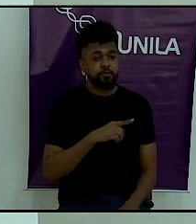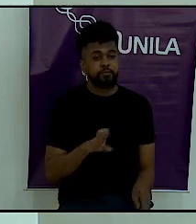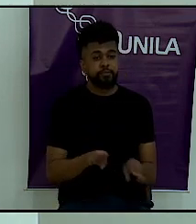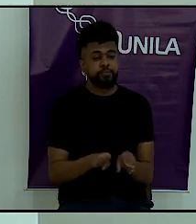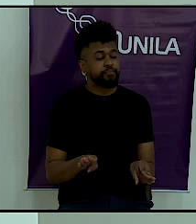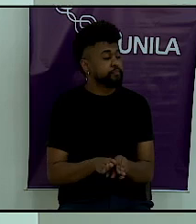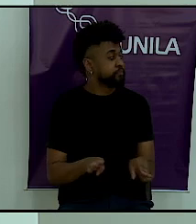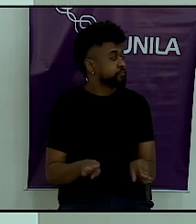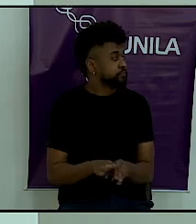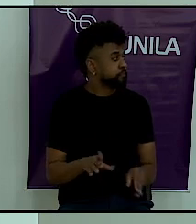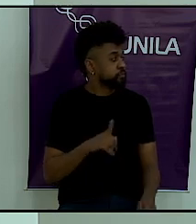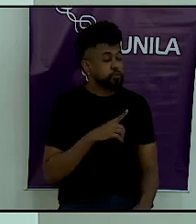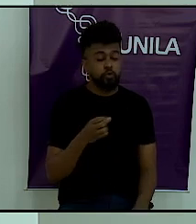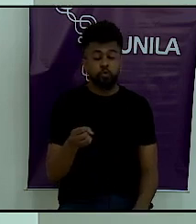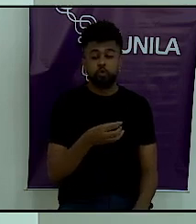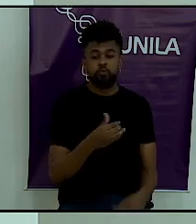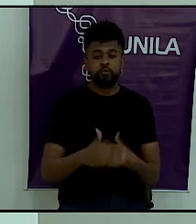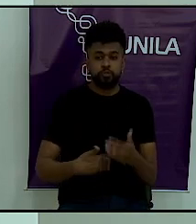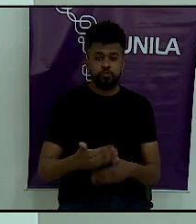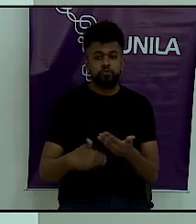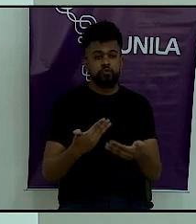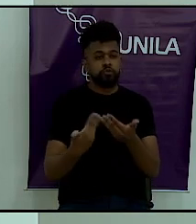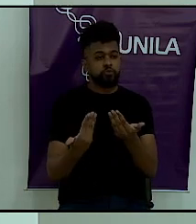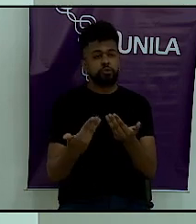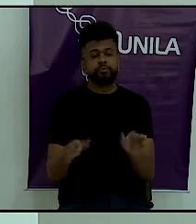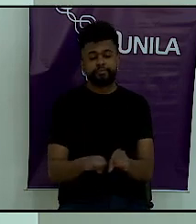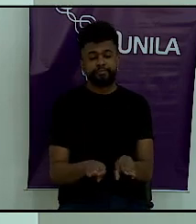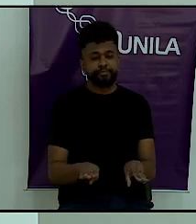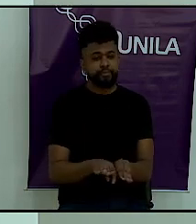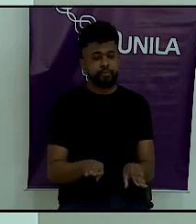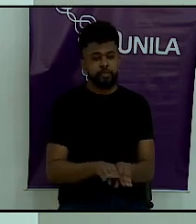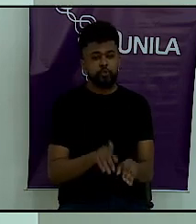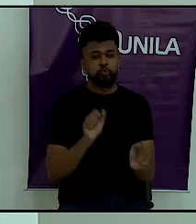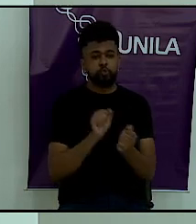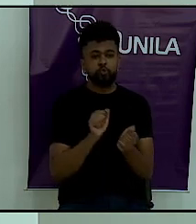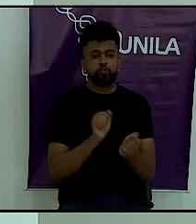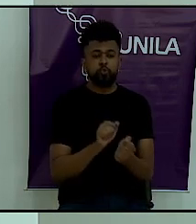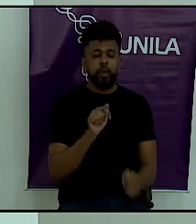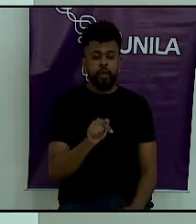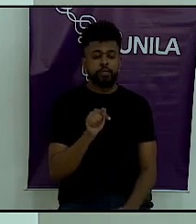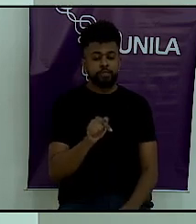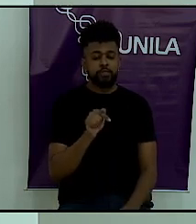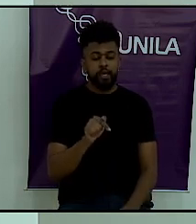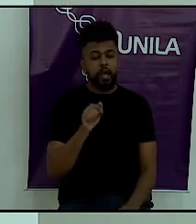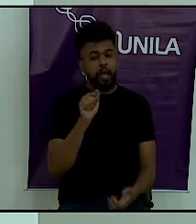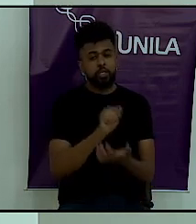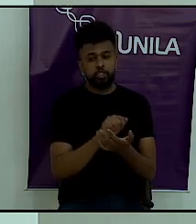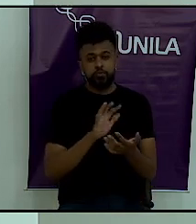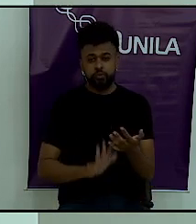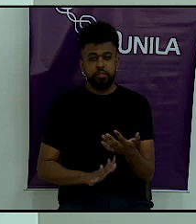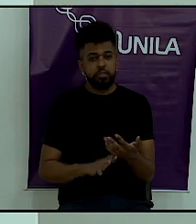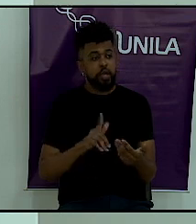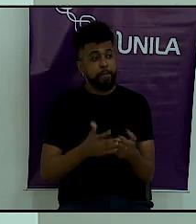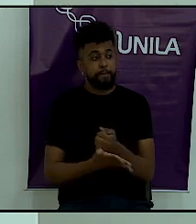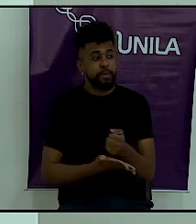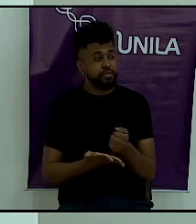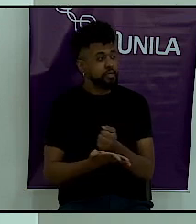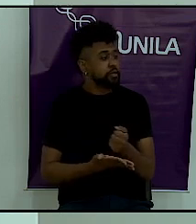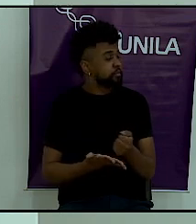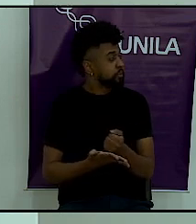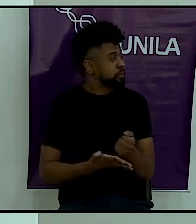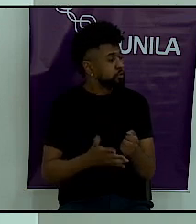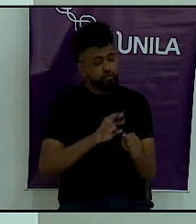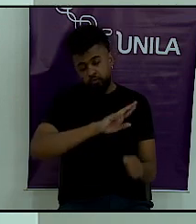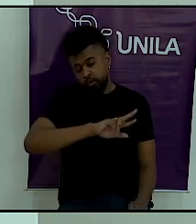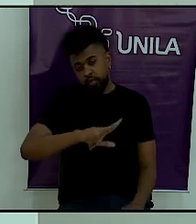de oportunidades que nós desenvolveríamos junto a essa atividade, que seriam basicamente